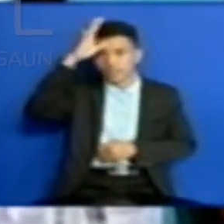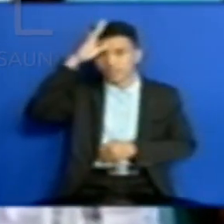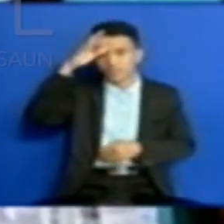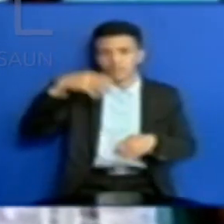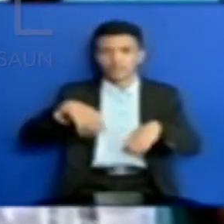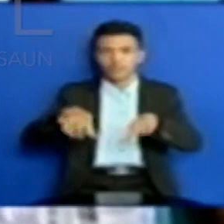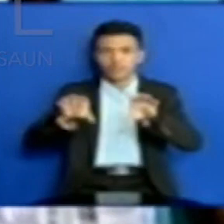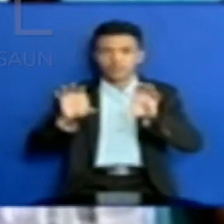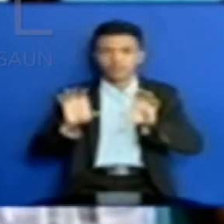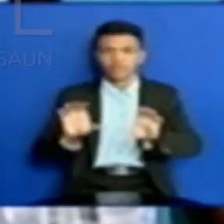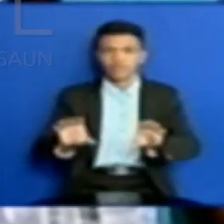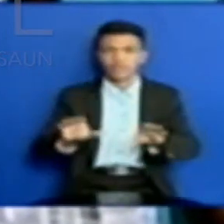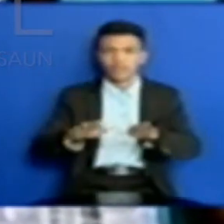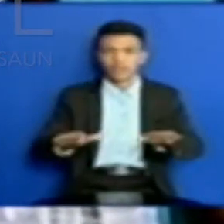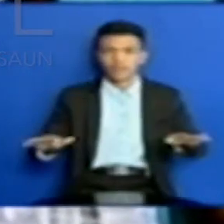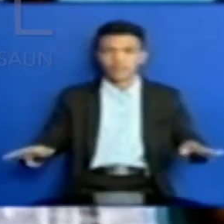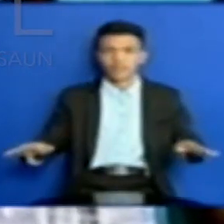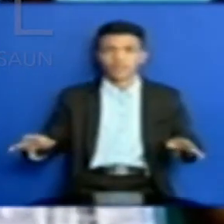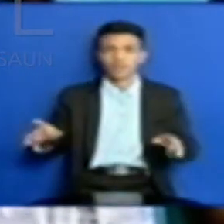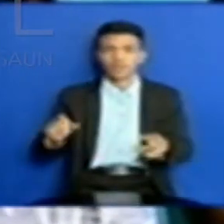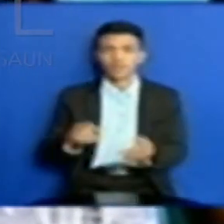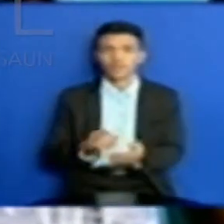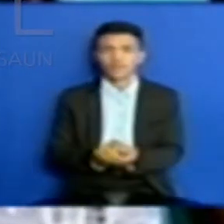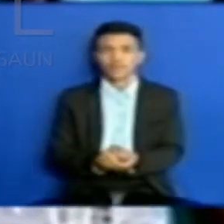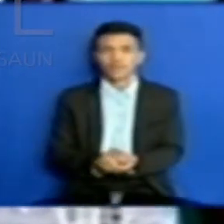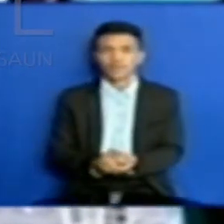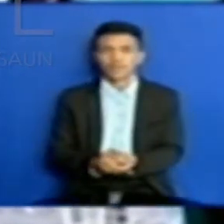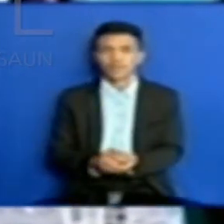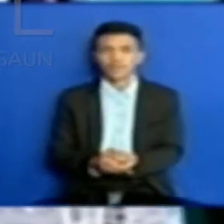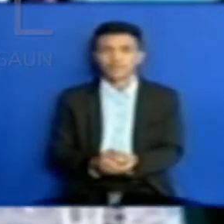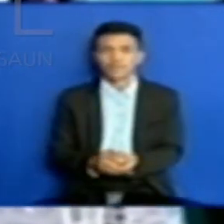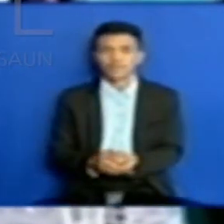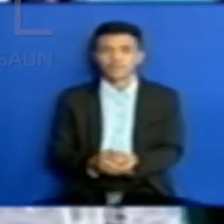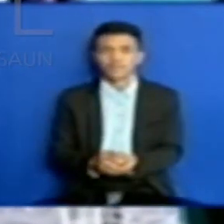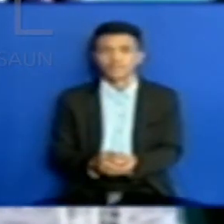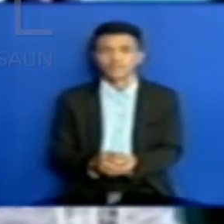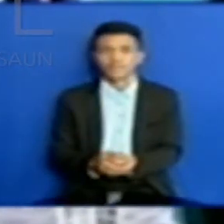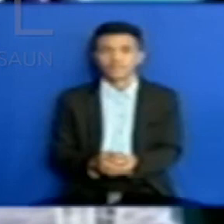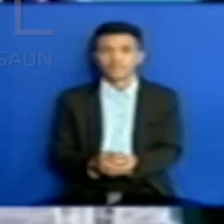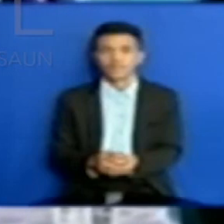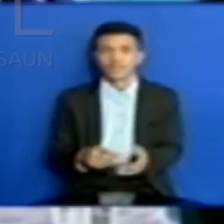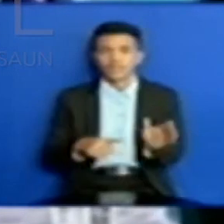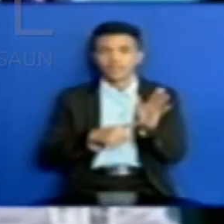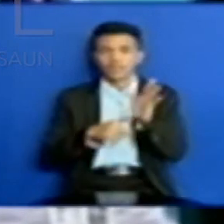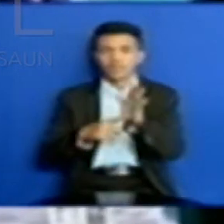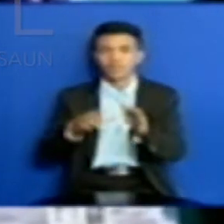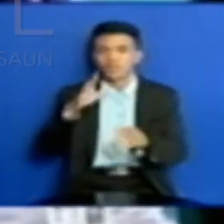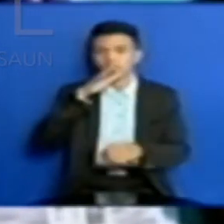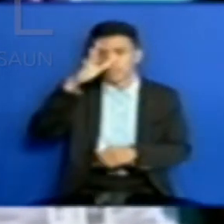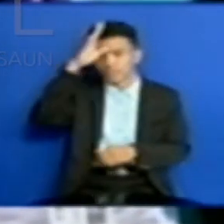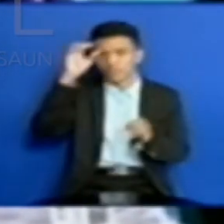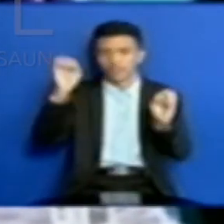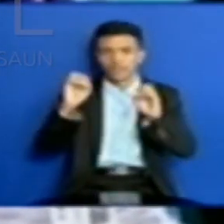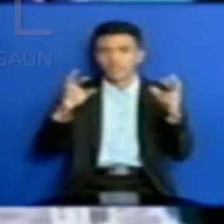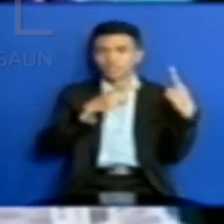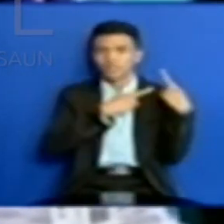kofolin $3,000 berita persei kalam persei. Ne atur kata ina nama layar